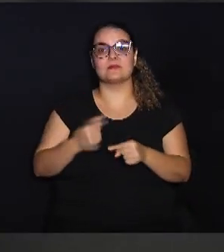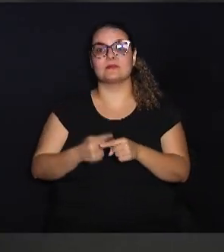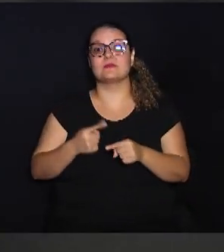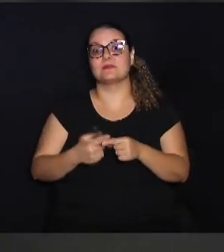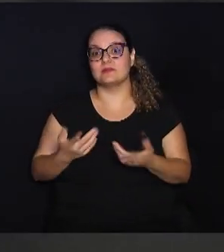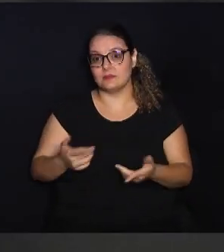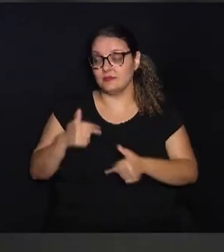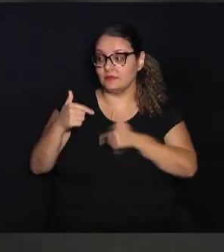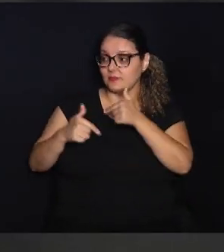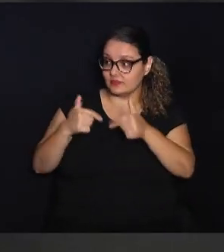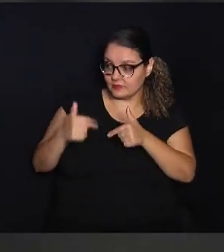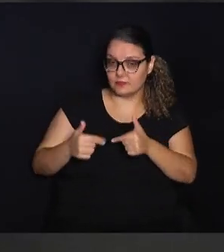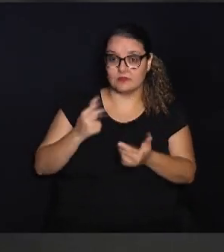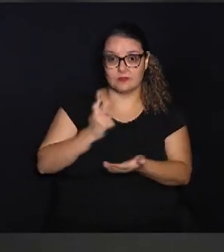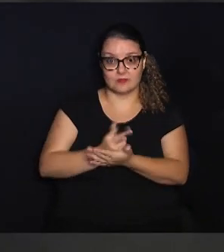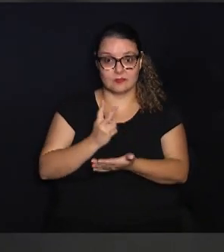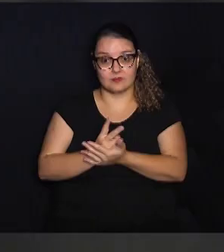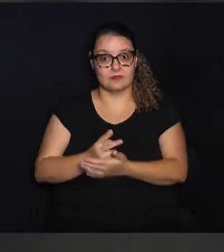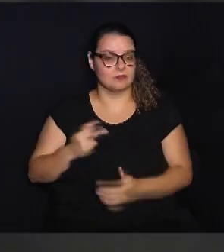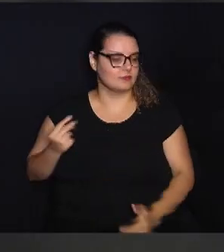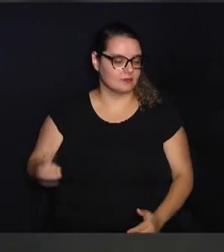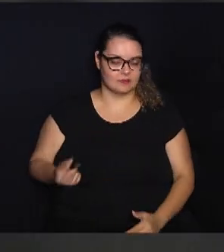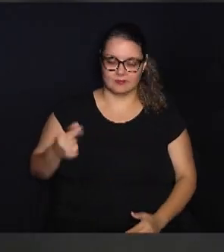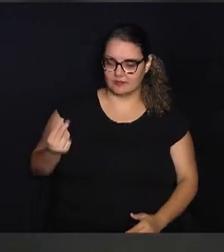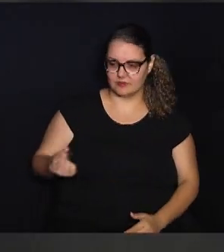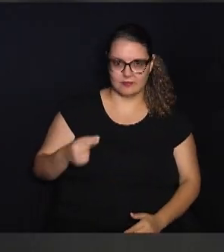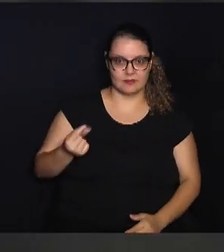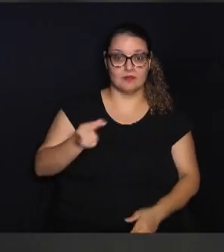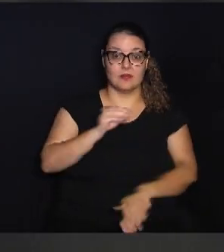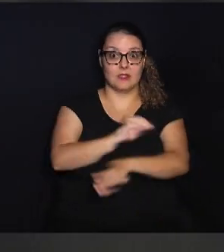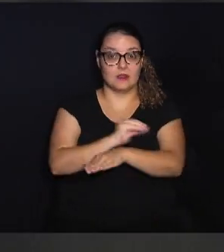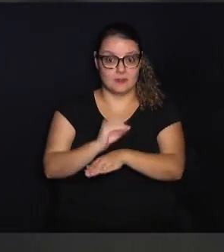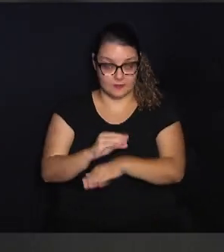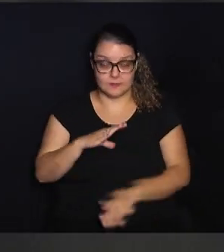é um trabalho contínuo e eterno, né? Você cuidar de uma cidade